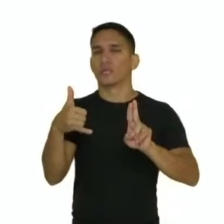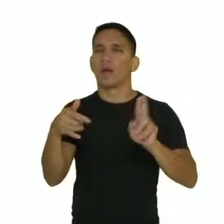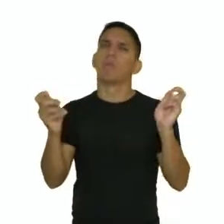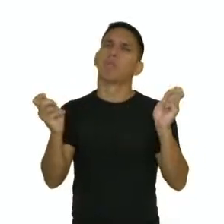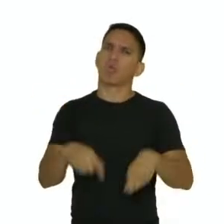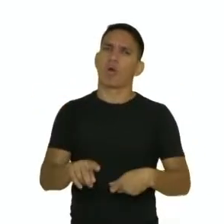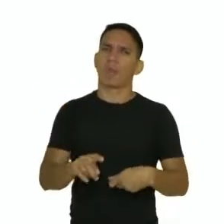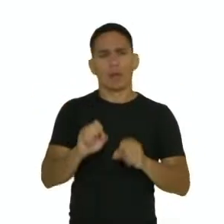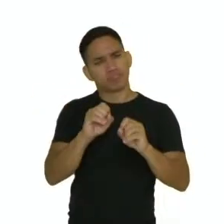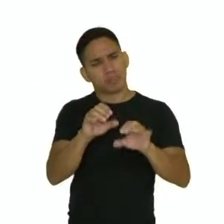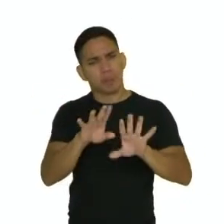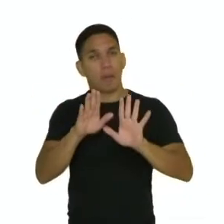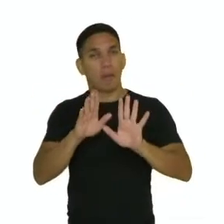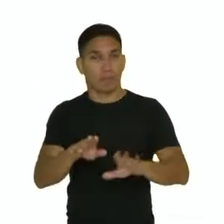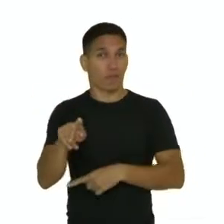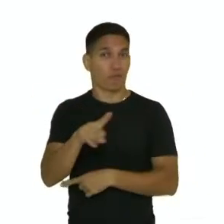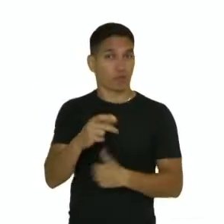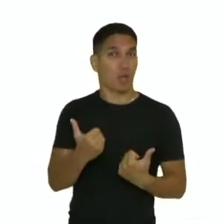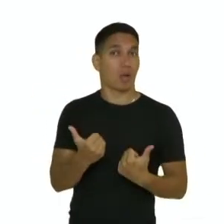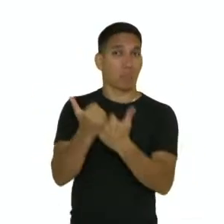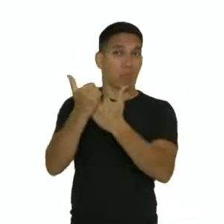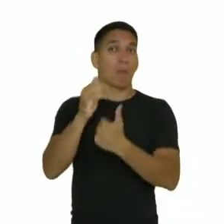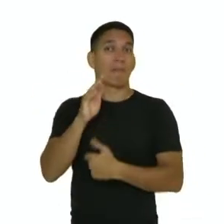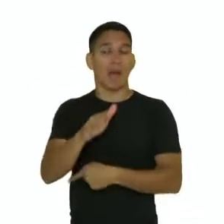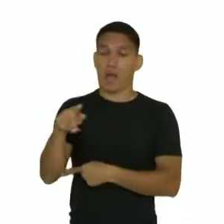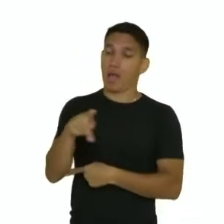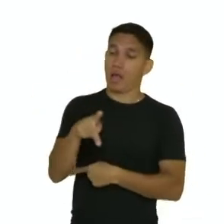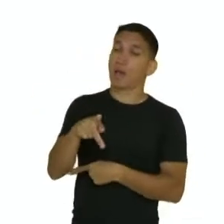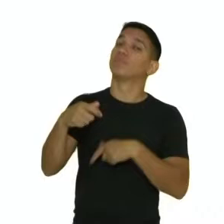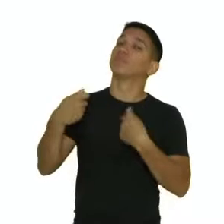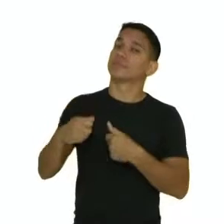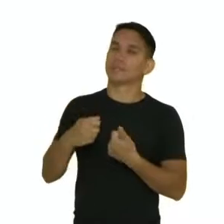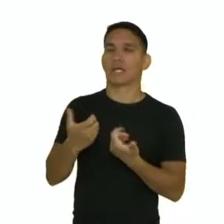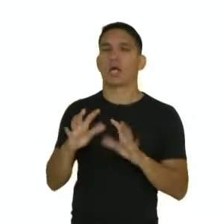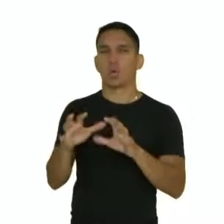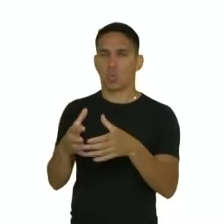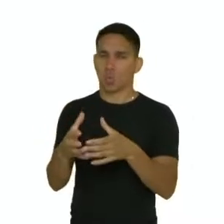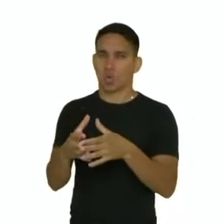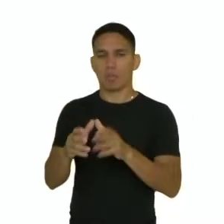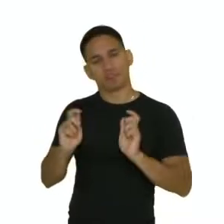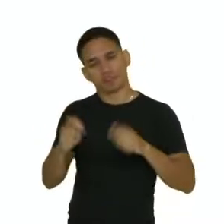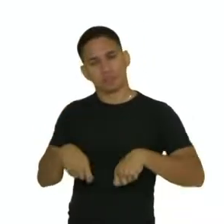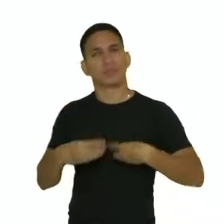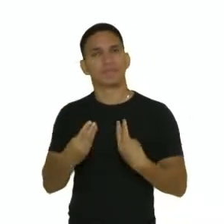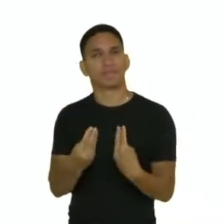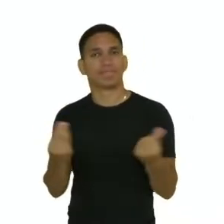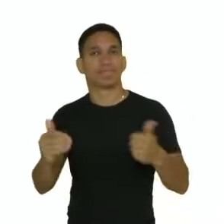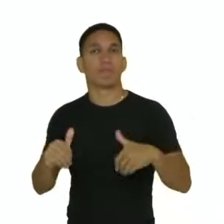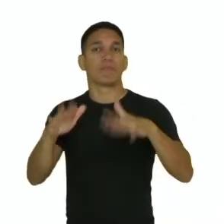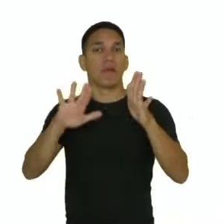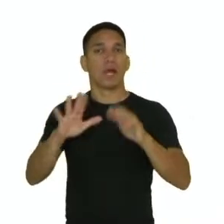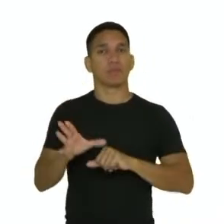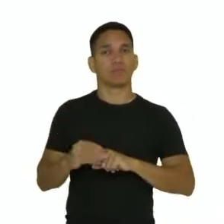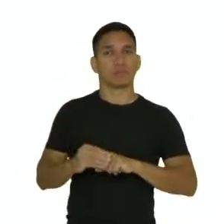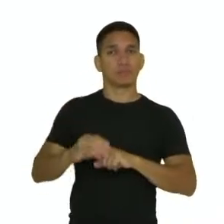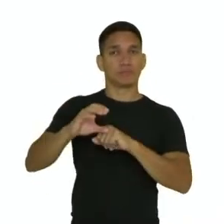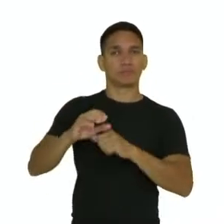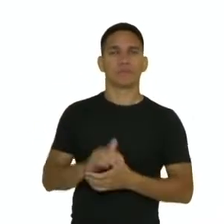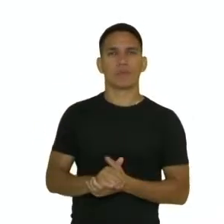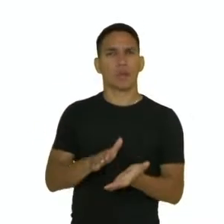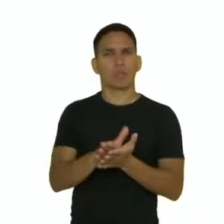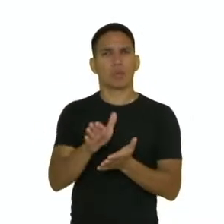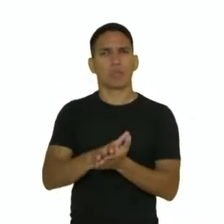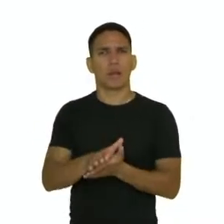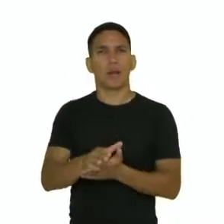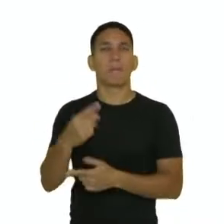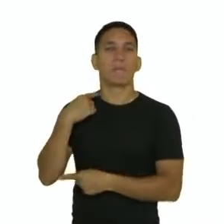mas afirmam que categoria tem que se capacitar. Publicado no dia 11 de maio de 2018. Um projeto de